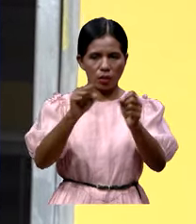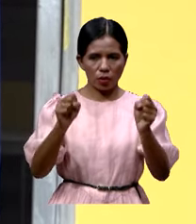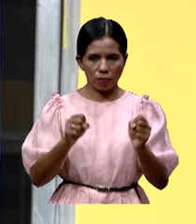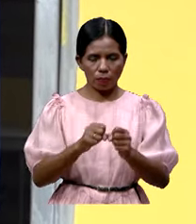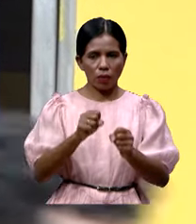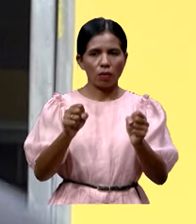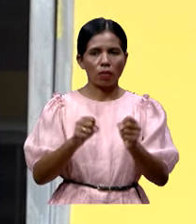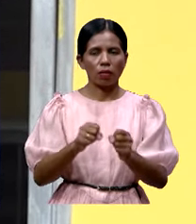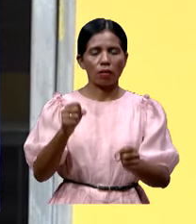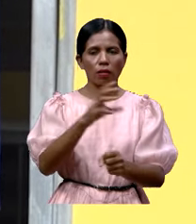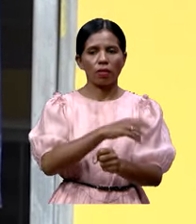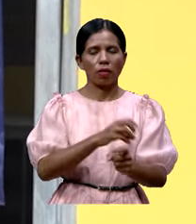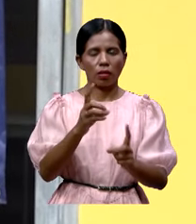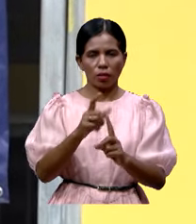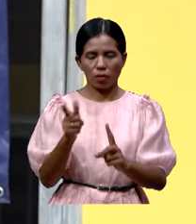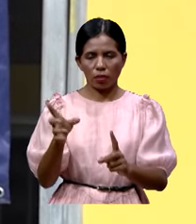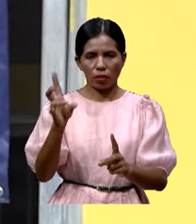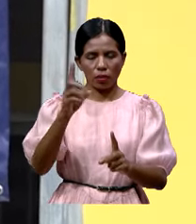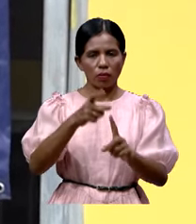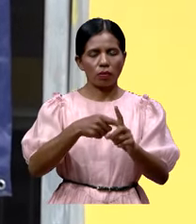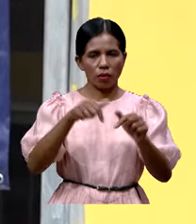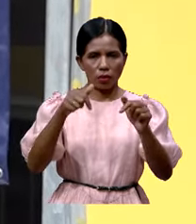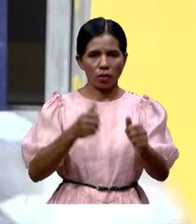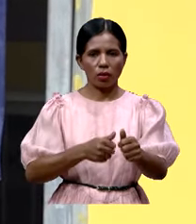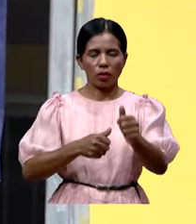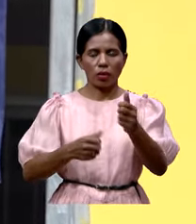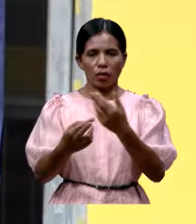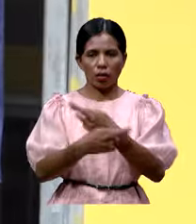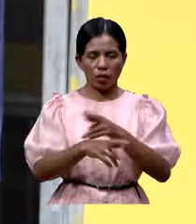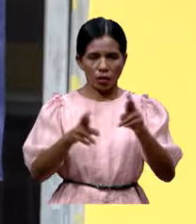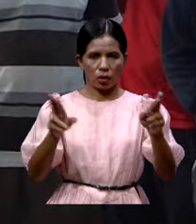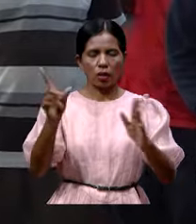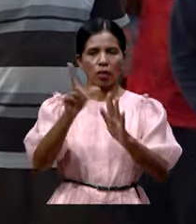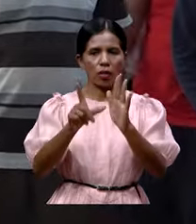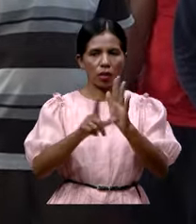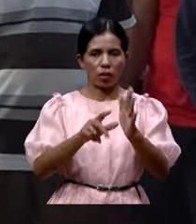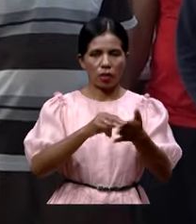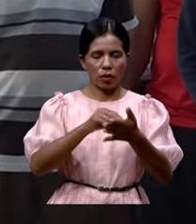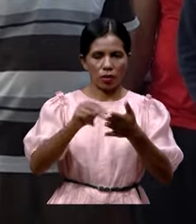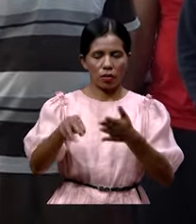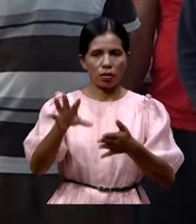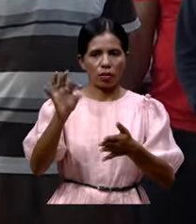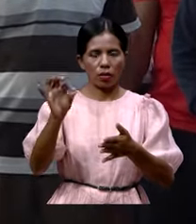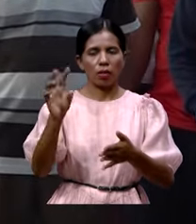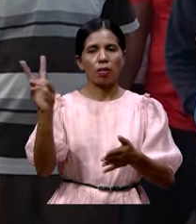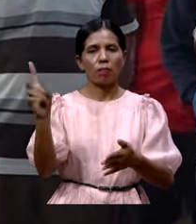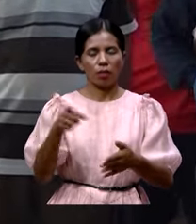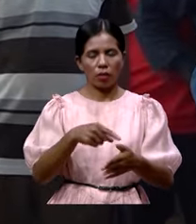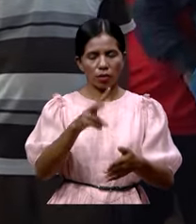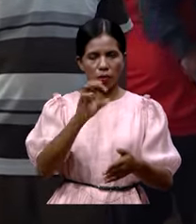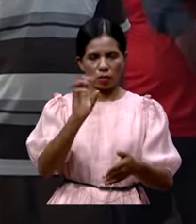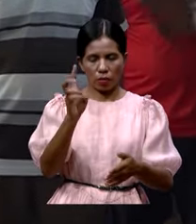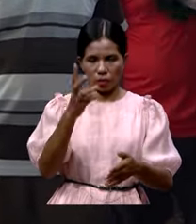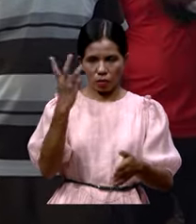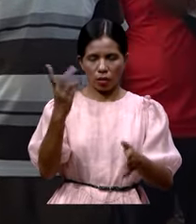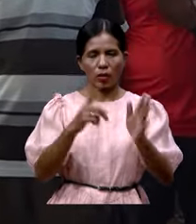foin halau eleison e lorong ron rasi itu fulane bazea ba resultado decreto lei numero sia bara ringrasan resinen nebe publika e